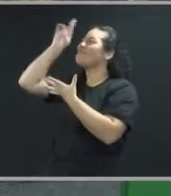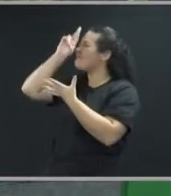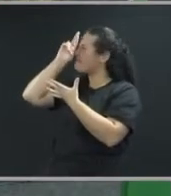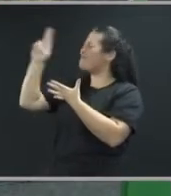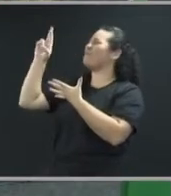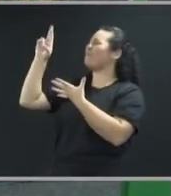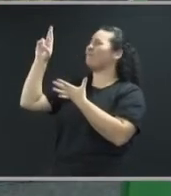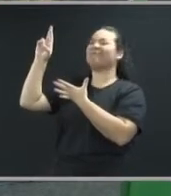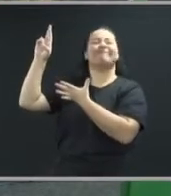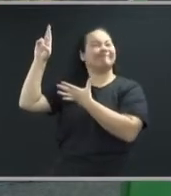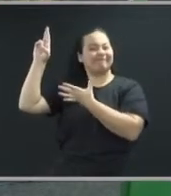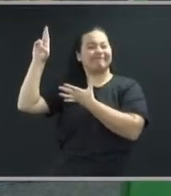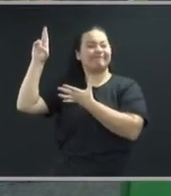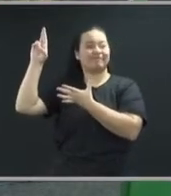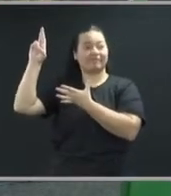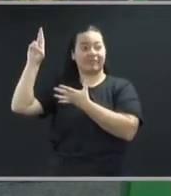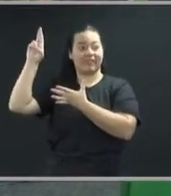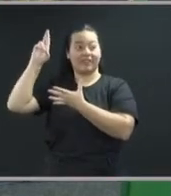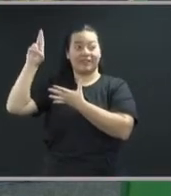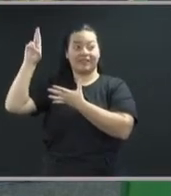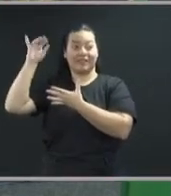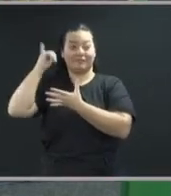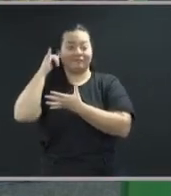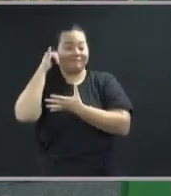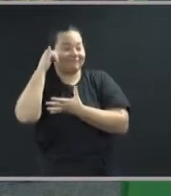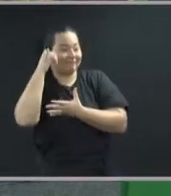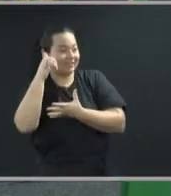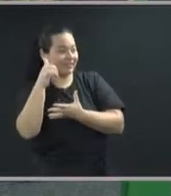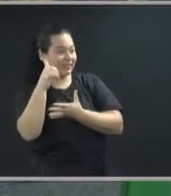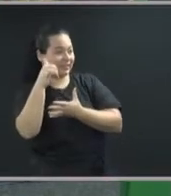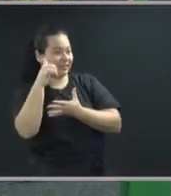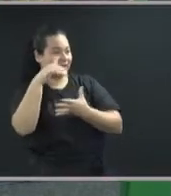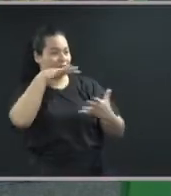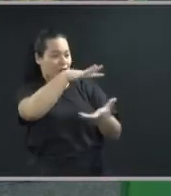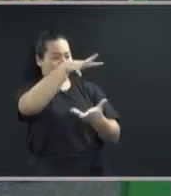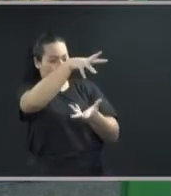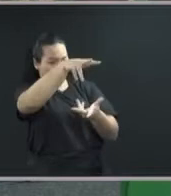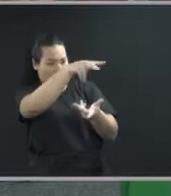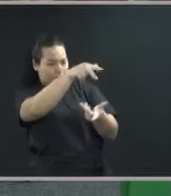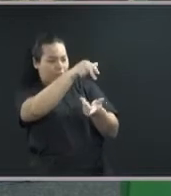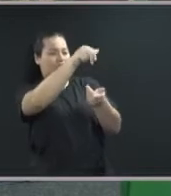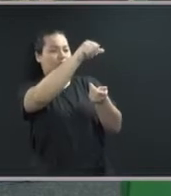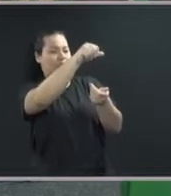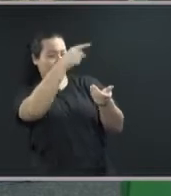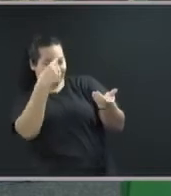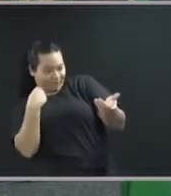Ele diz para mim e para você: vai por todos os lugares da terra,